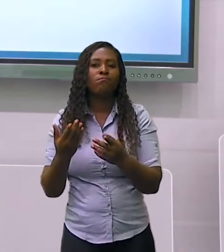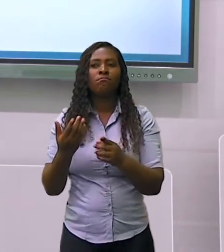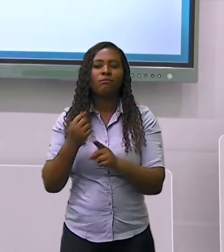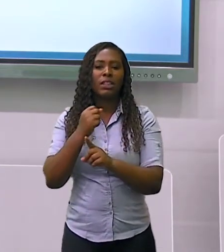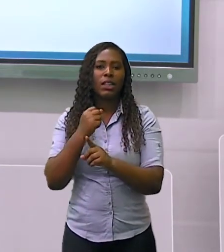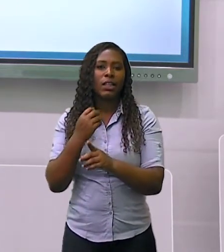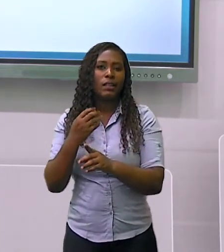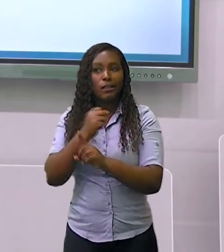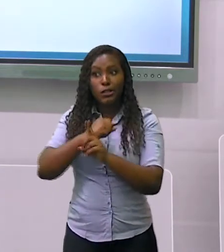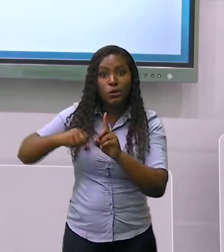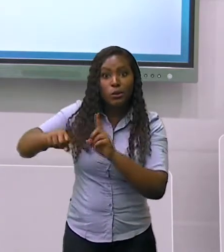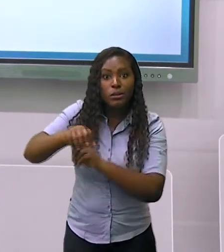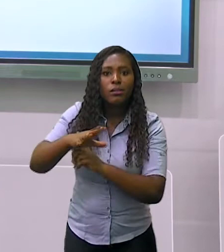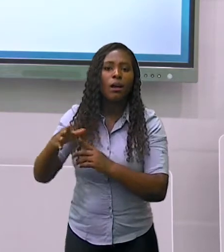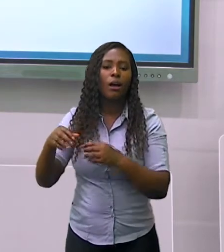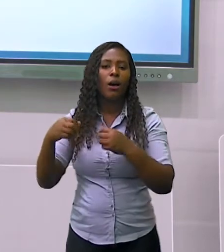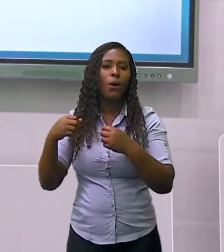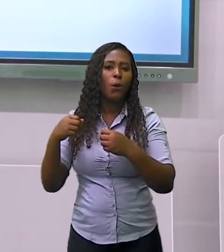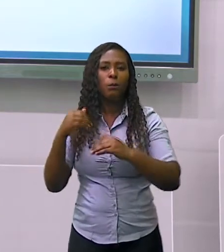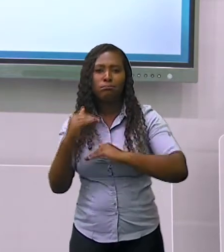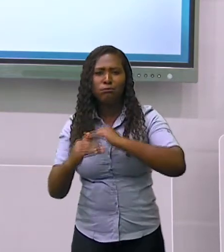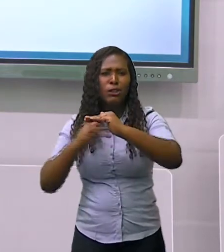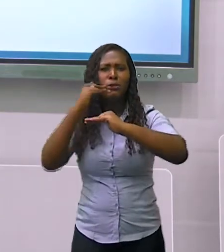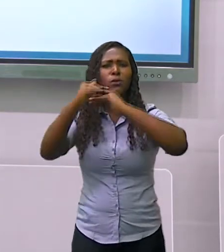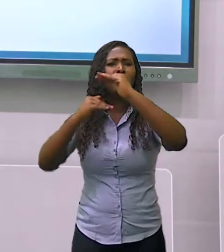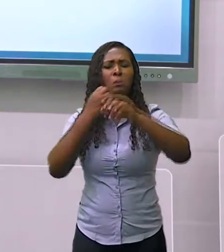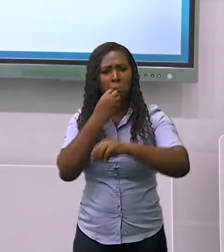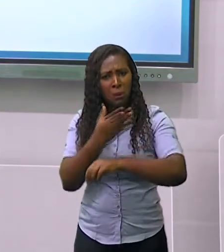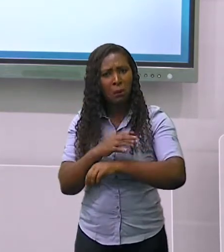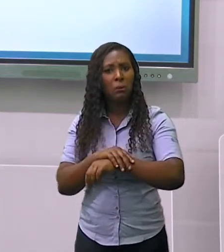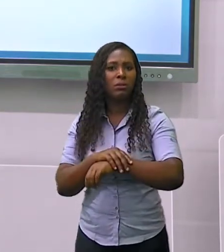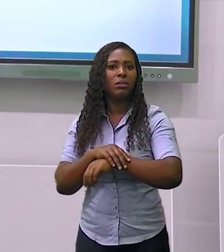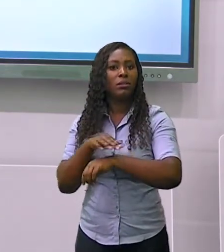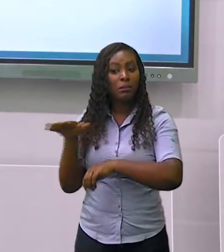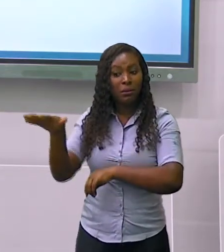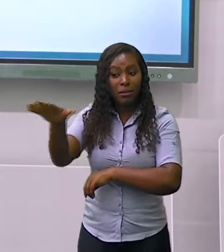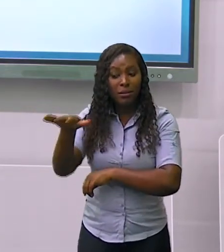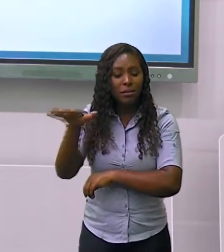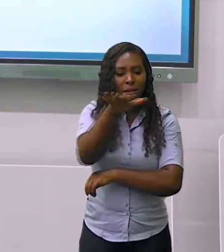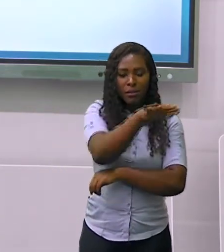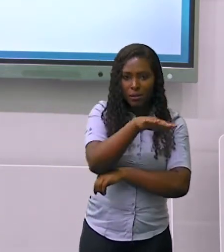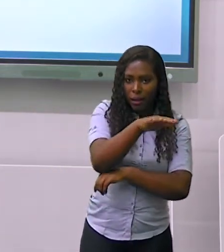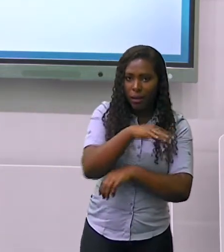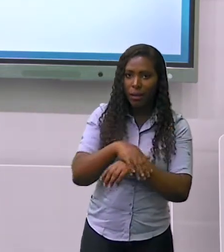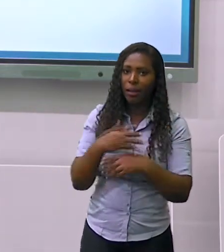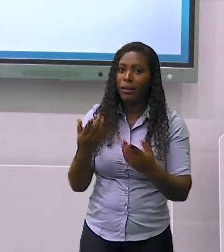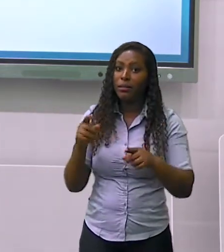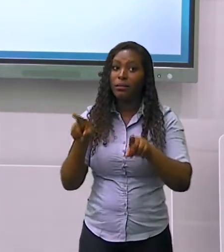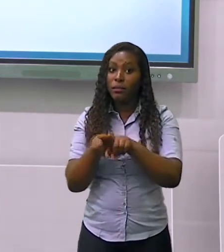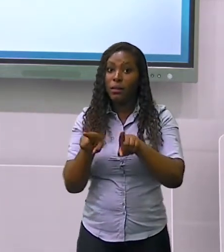sido ampliadas a cada ano nestas áreas. A nossa